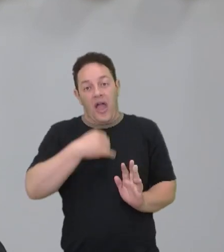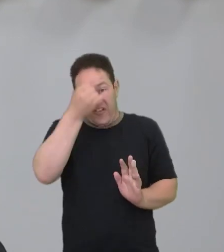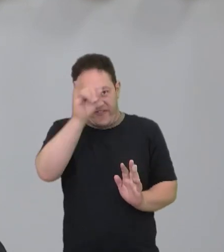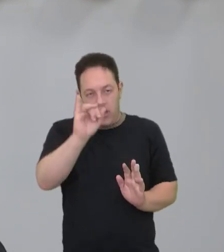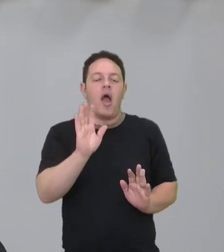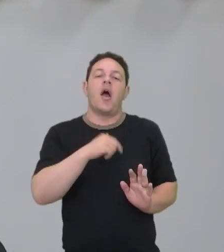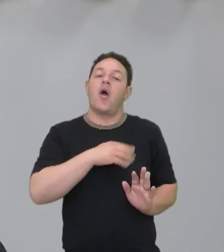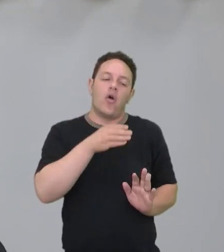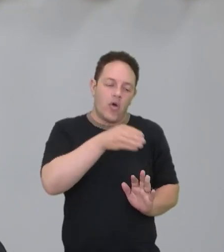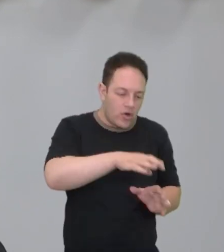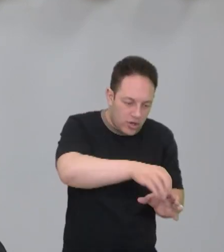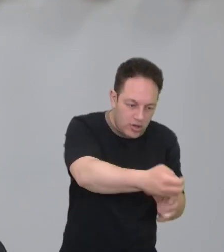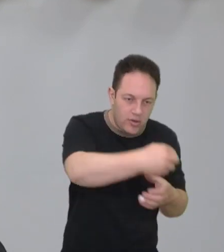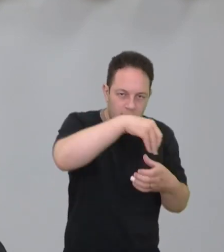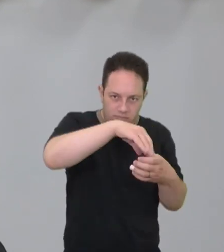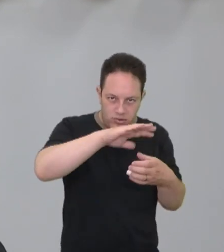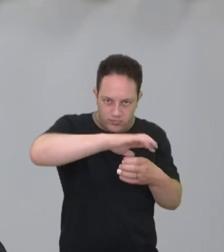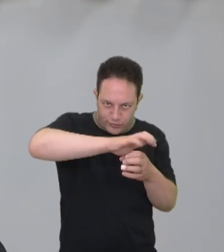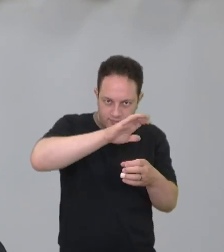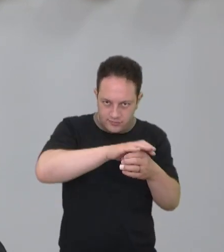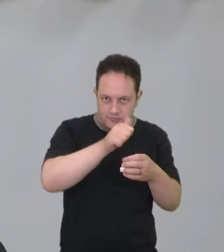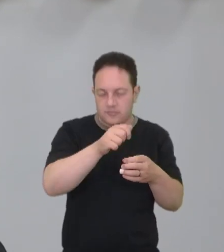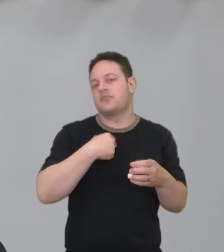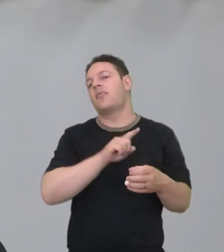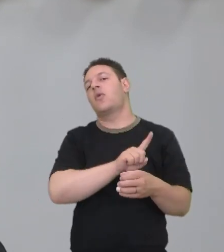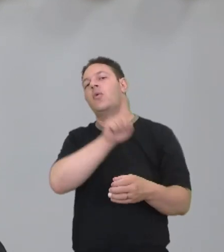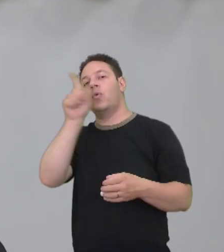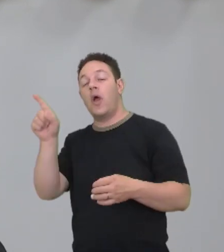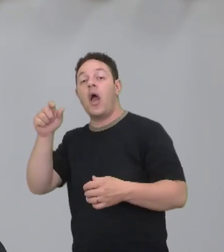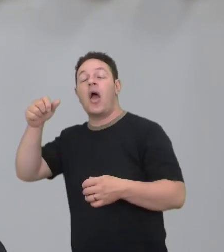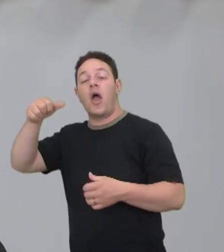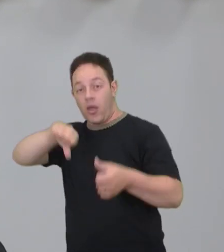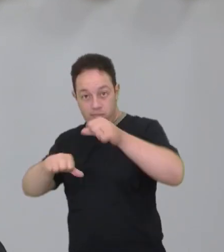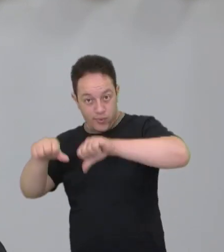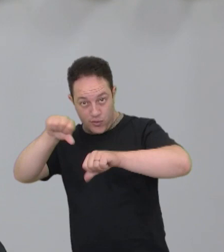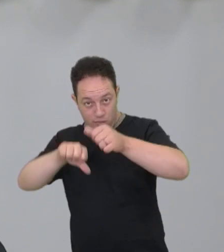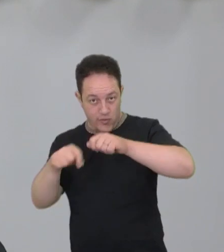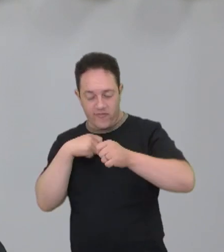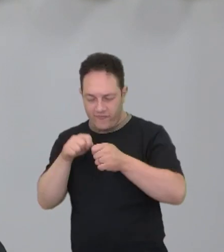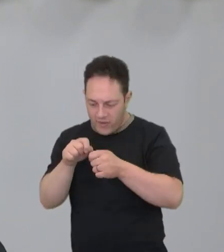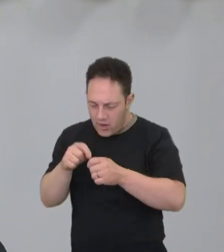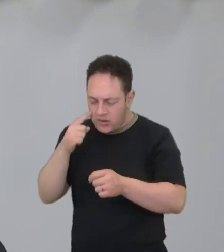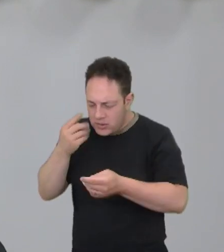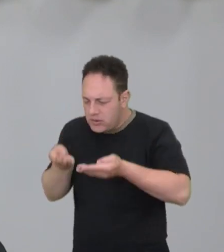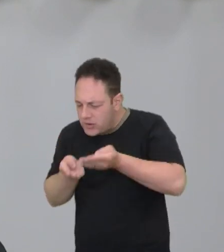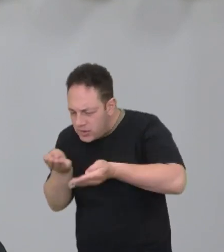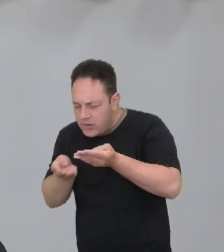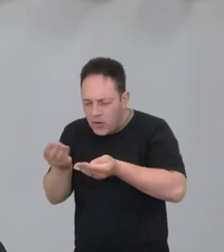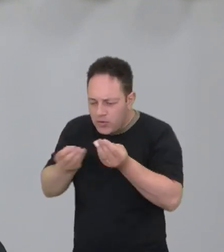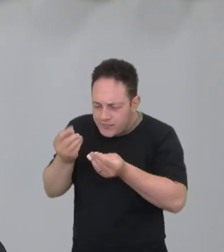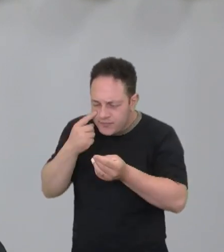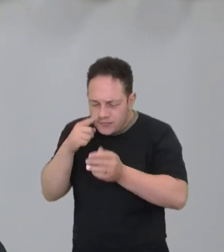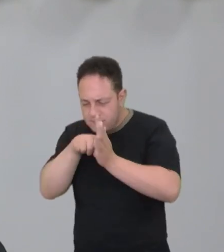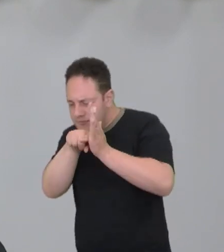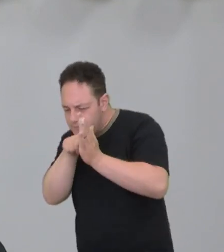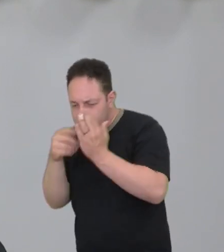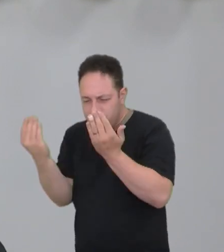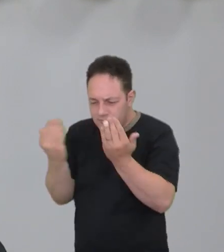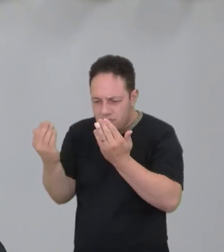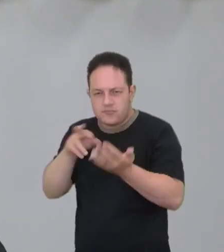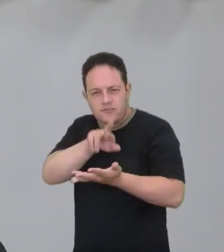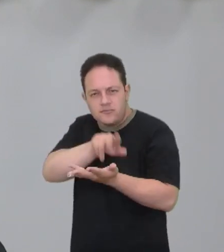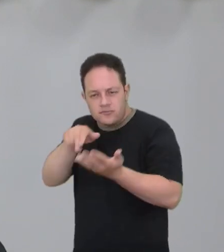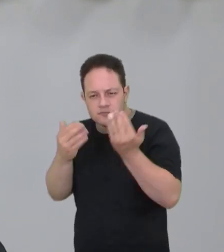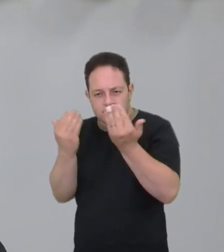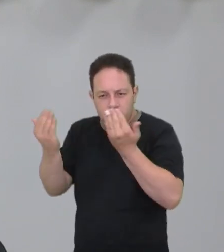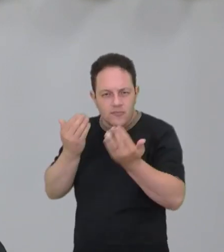causa disso, eu retiro uma parte do material, levo esse material para o laboratório, lá eu faço as as análises que